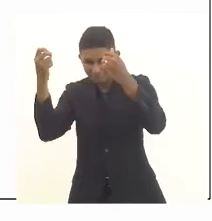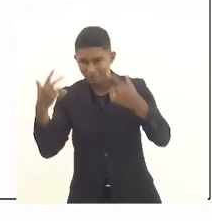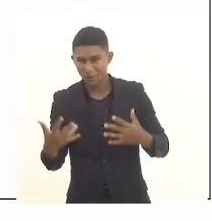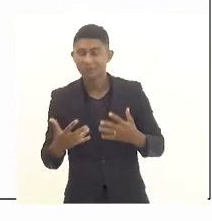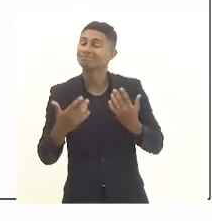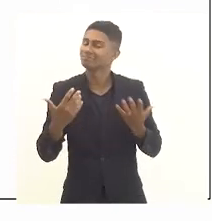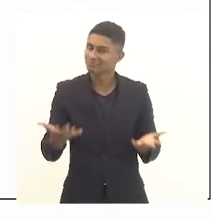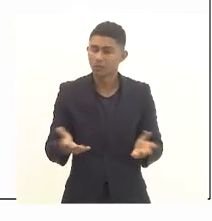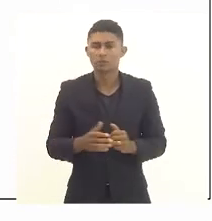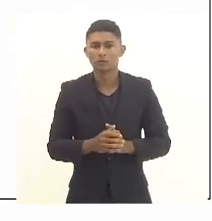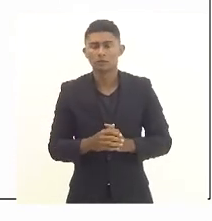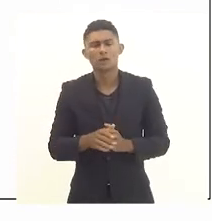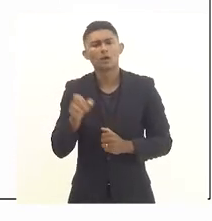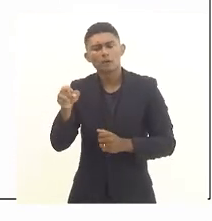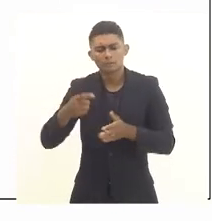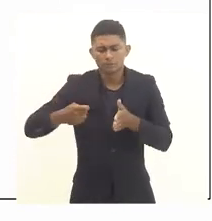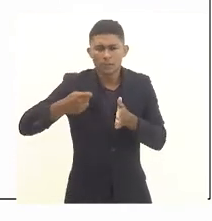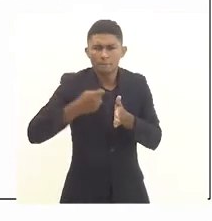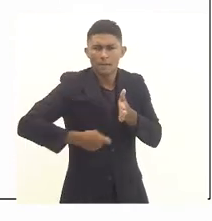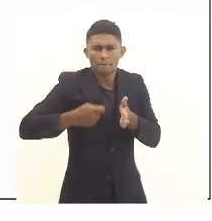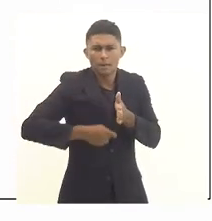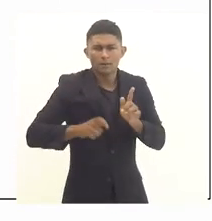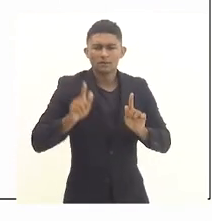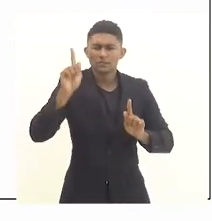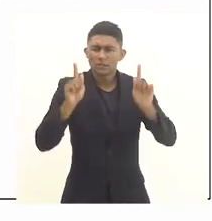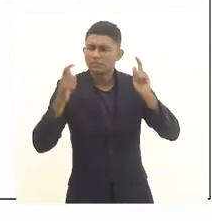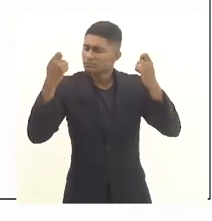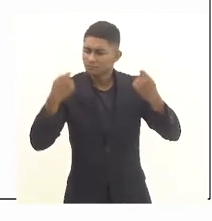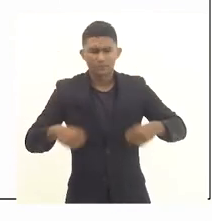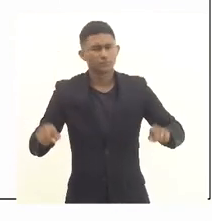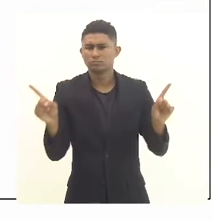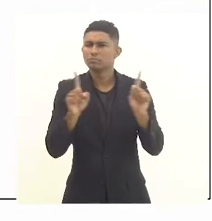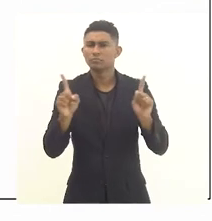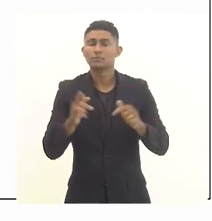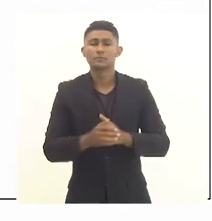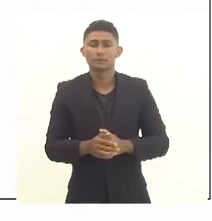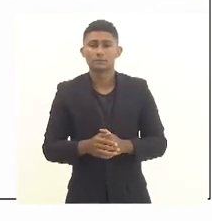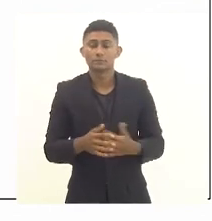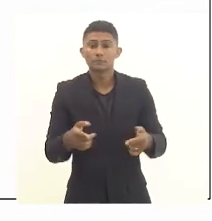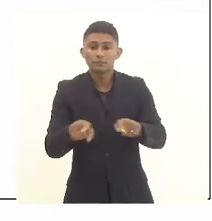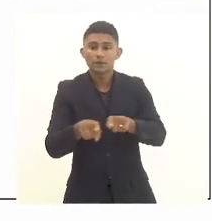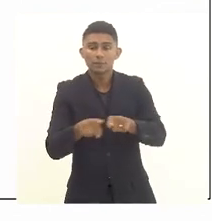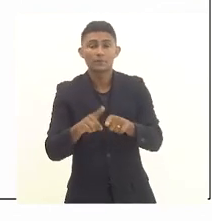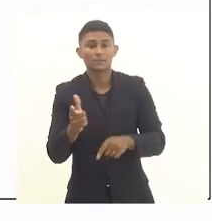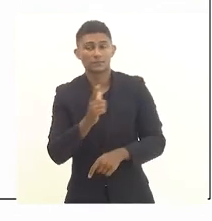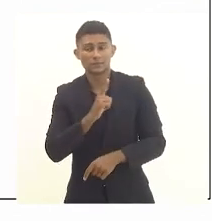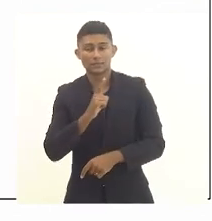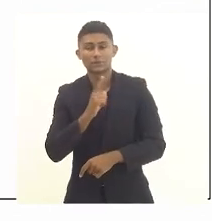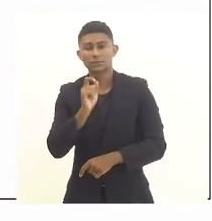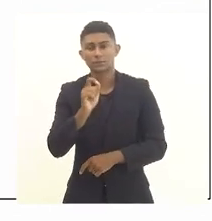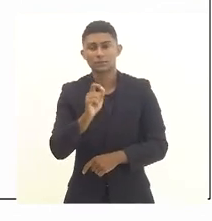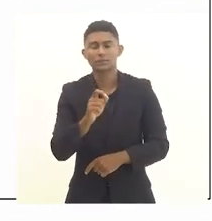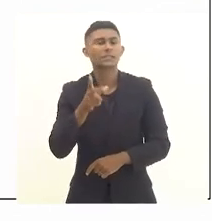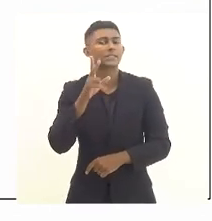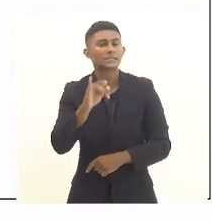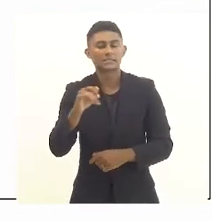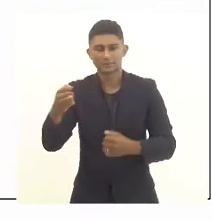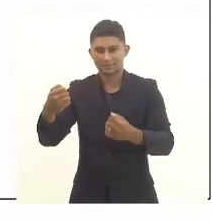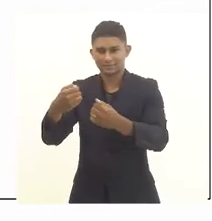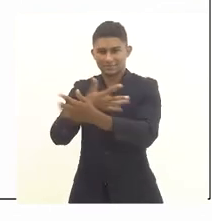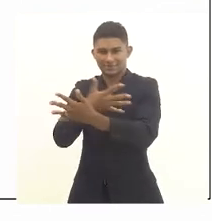cria a isenção do licenciamento para estações menores. Tem o silêncio positivo, que é, se em 60 dias o